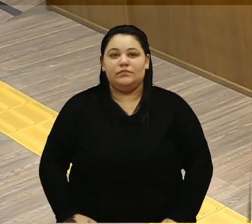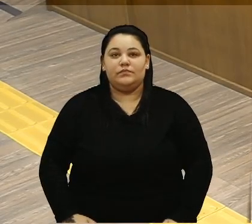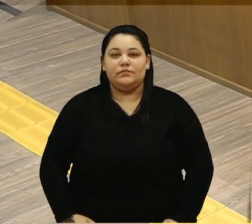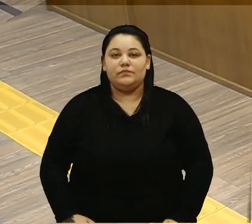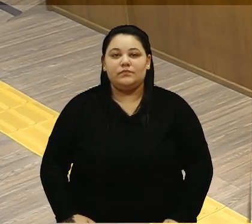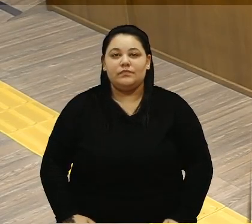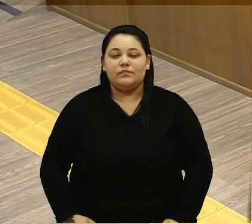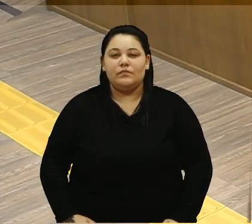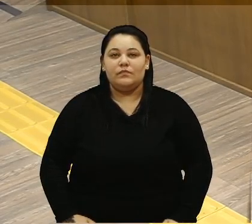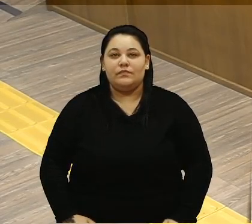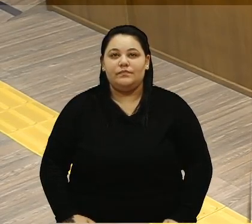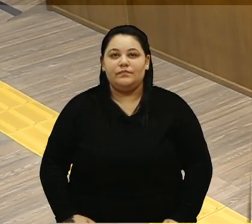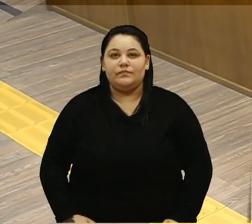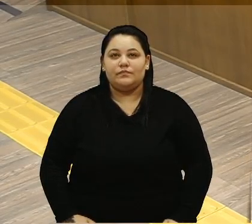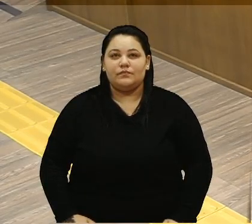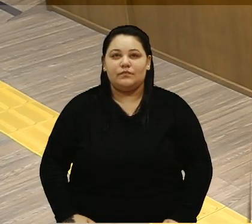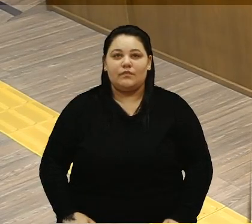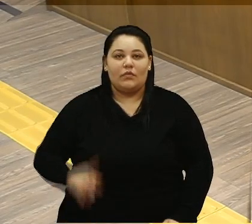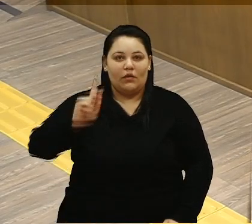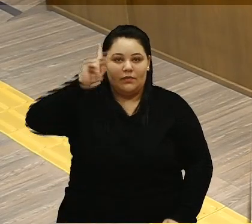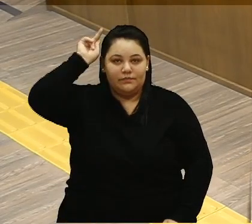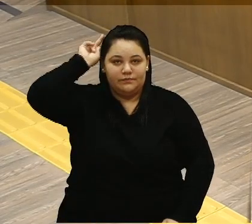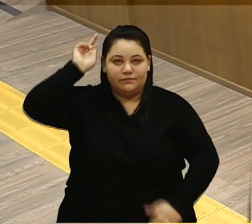Pior que não dá, cara. Pior que não dá.